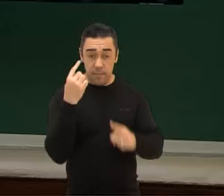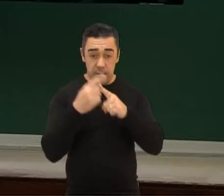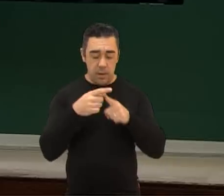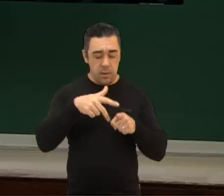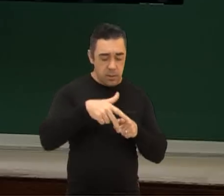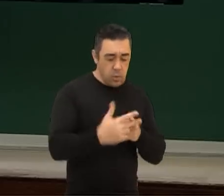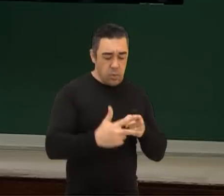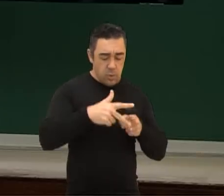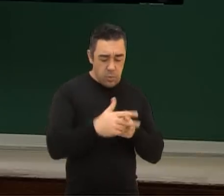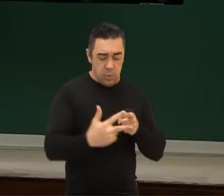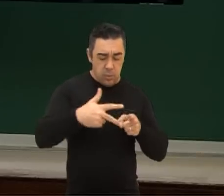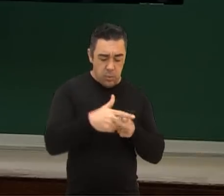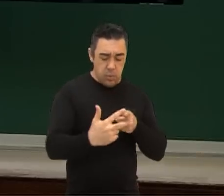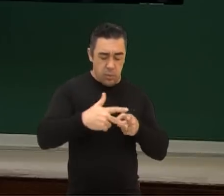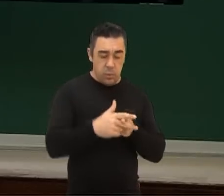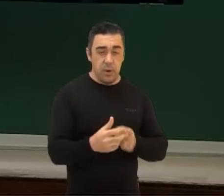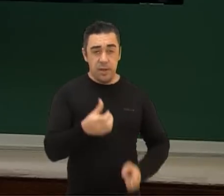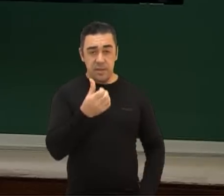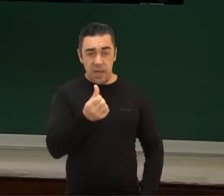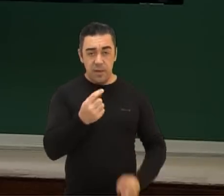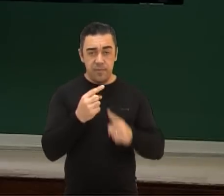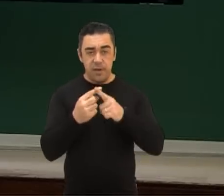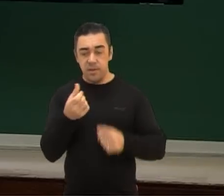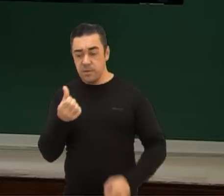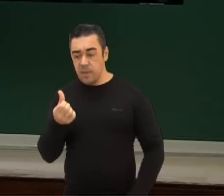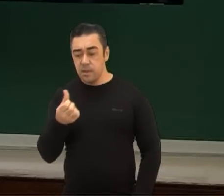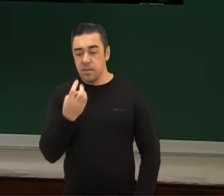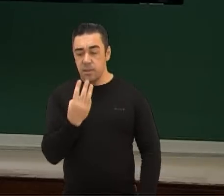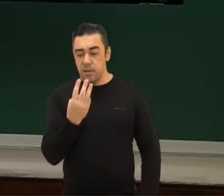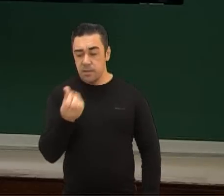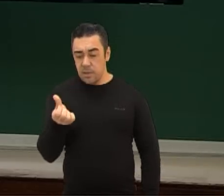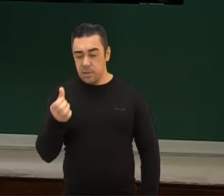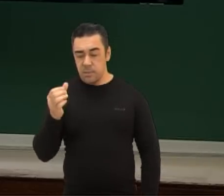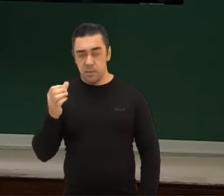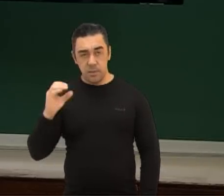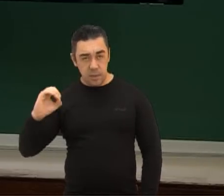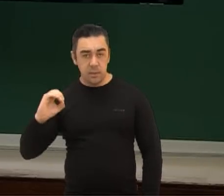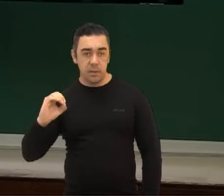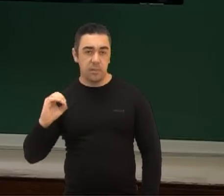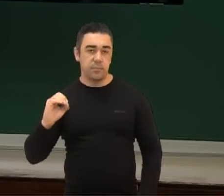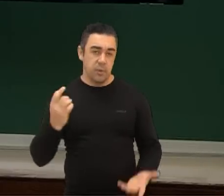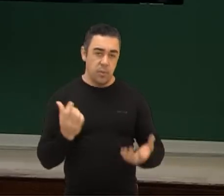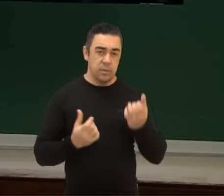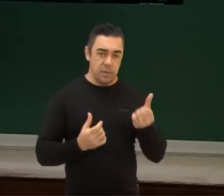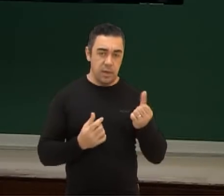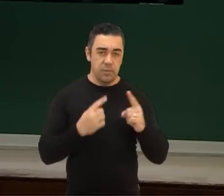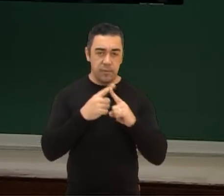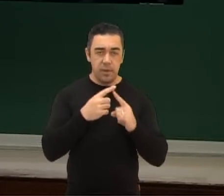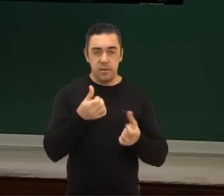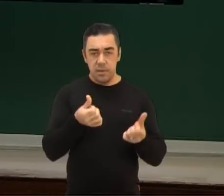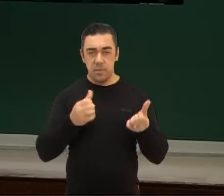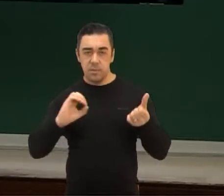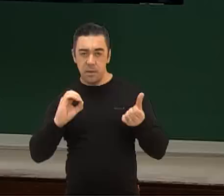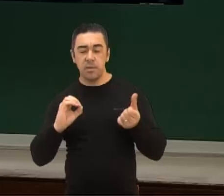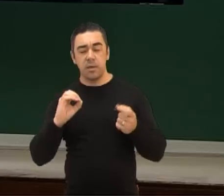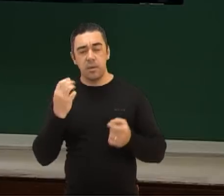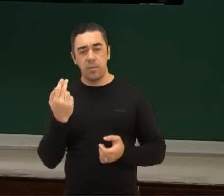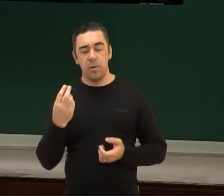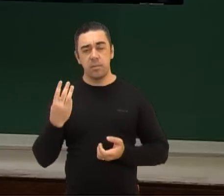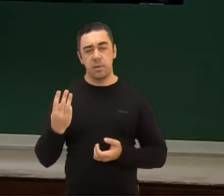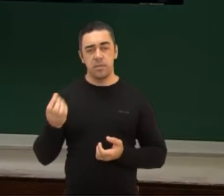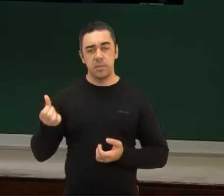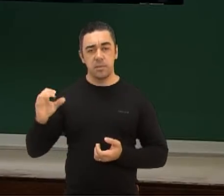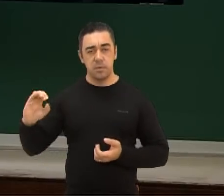6 vezes 6, 36. Uma volta completa tem 360 graus, né? Então, ele precisa